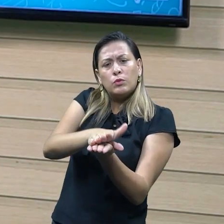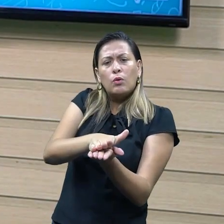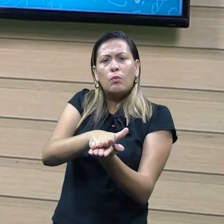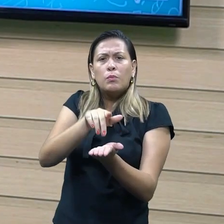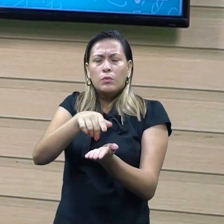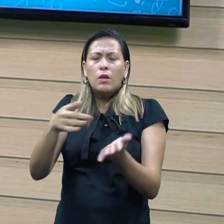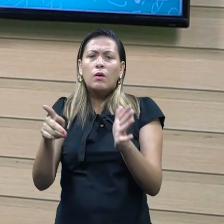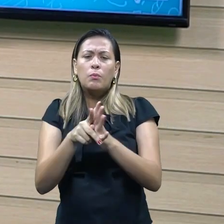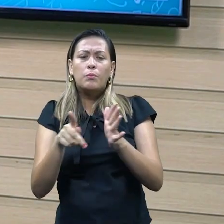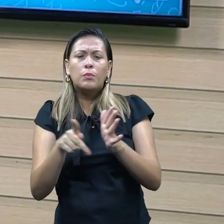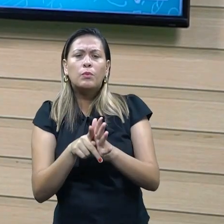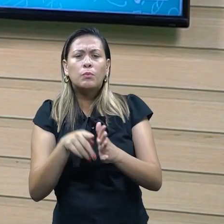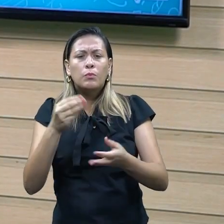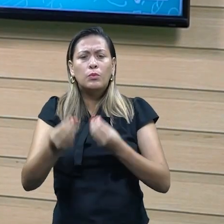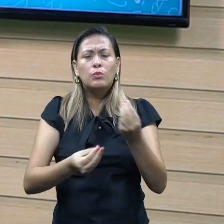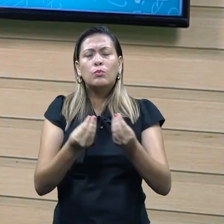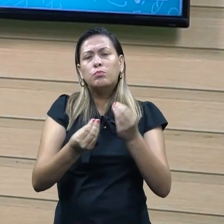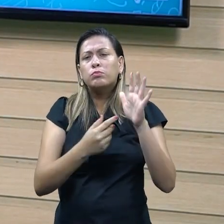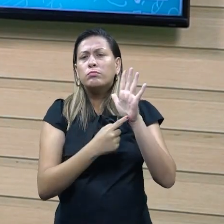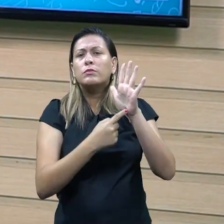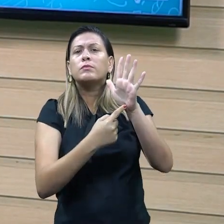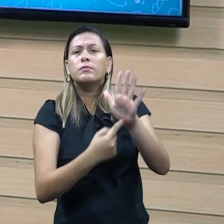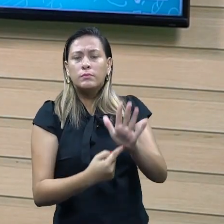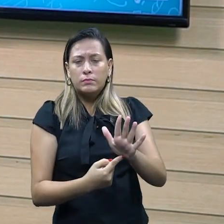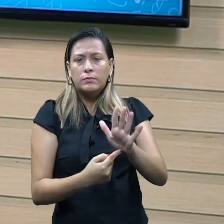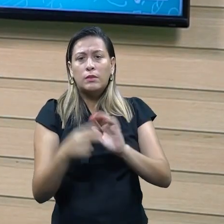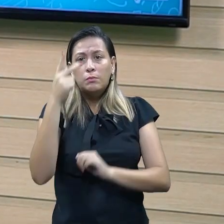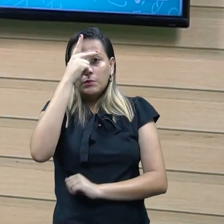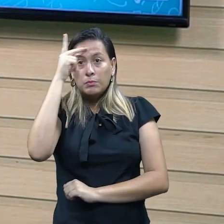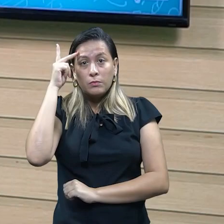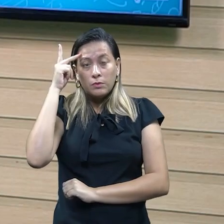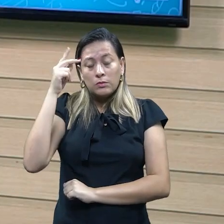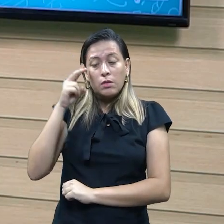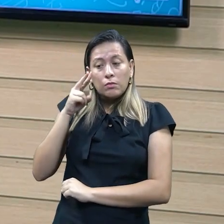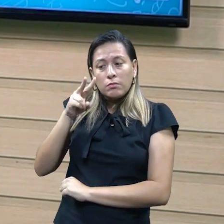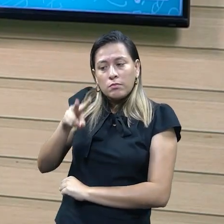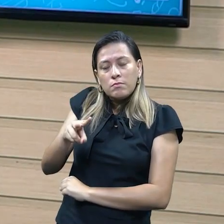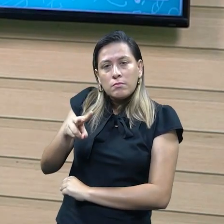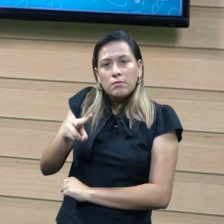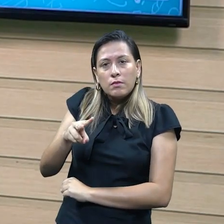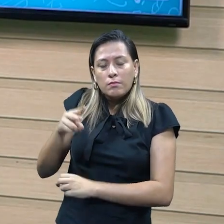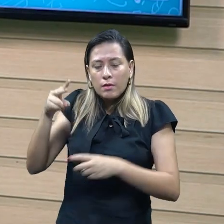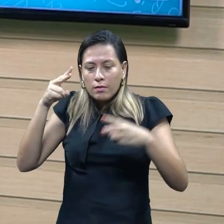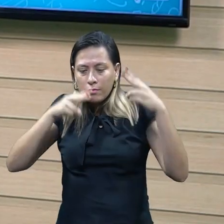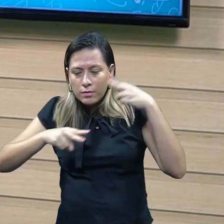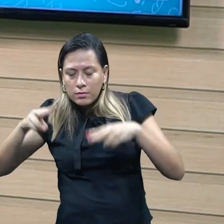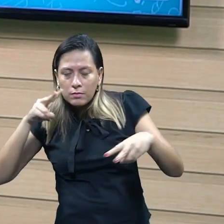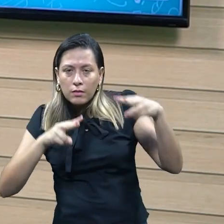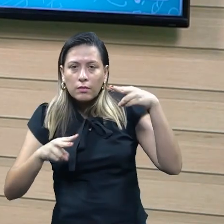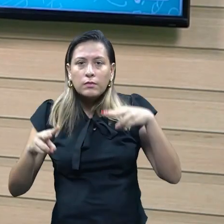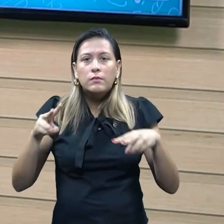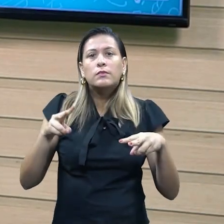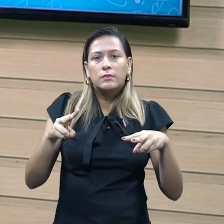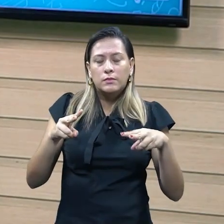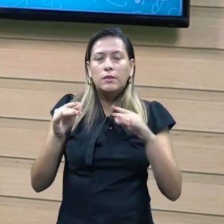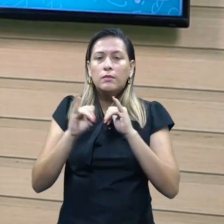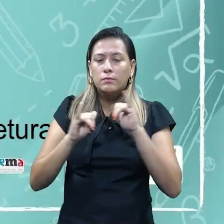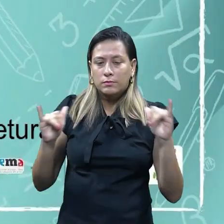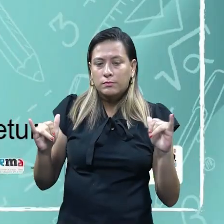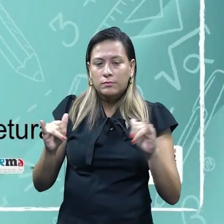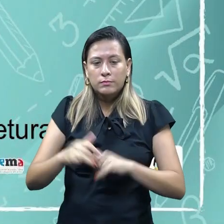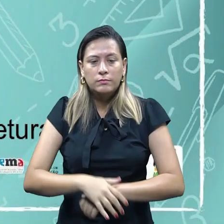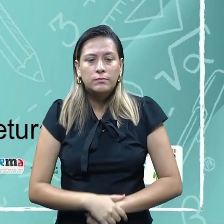a parte que vai ter que ficar exposta para que quem for receber esse documento visualize de imediato estas